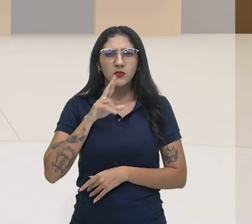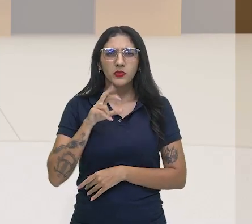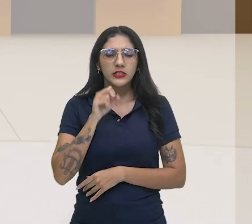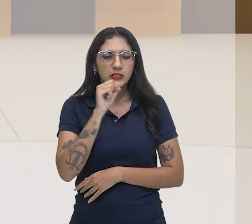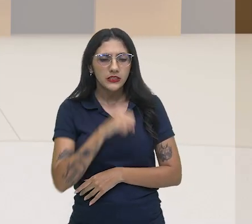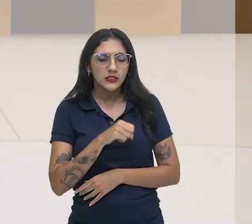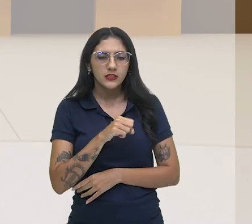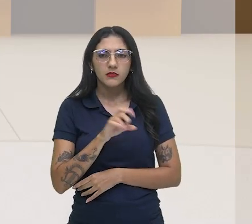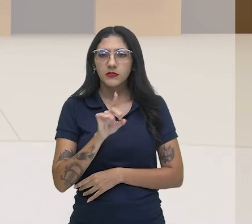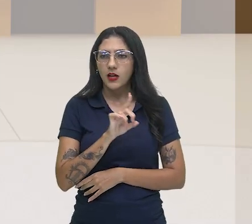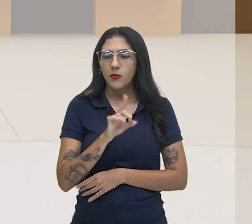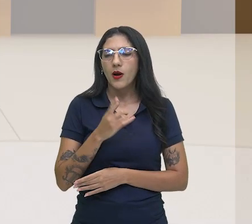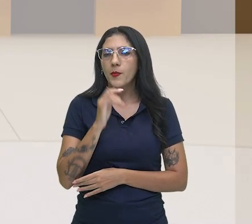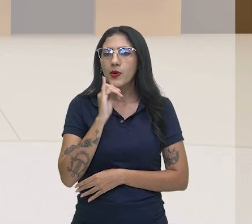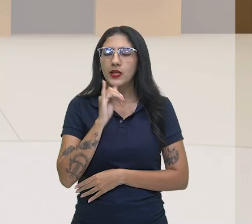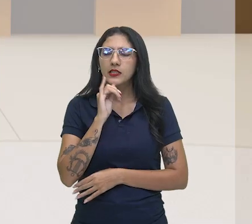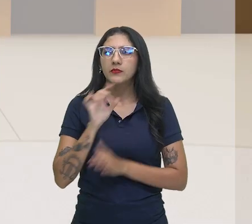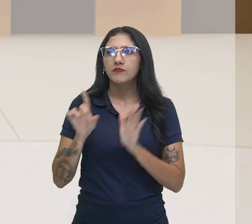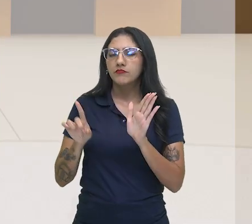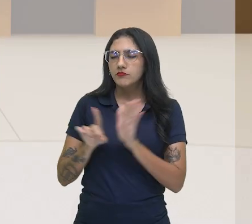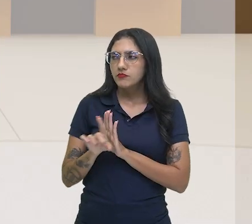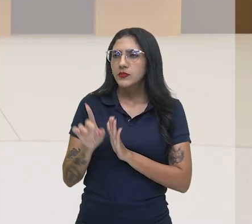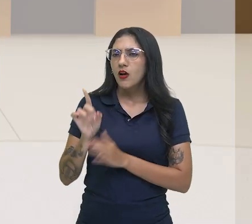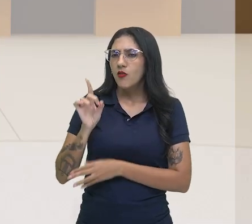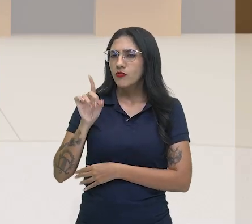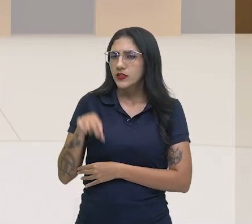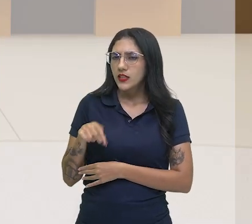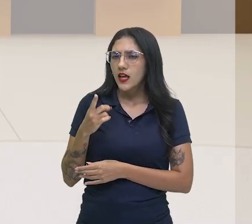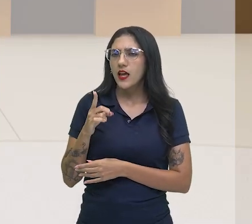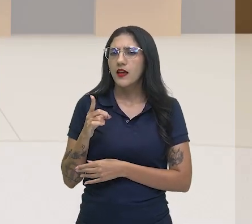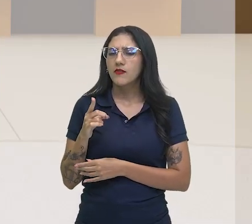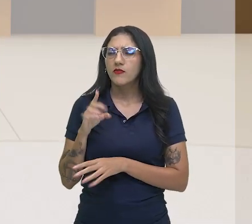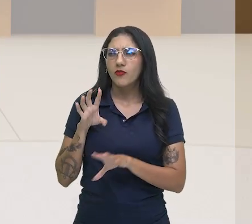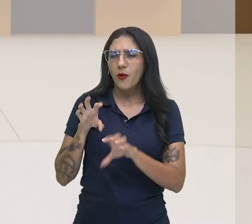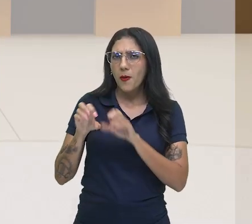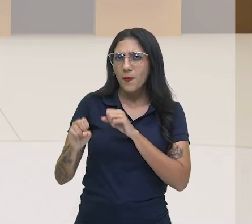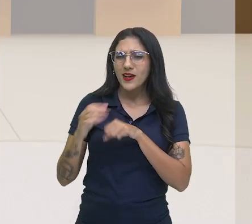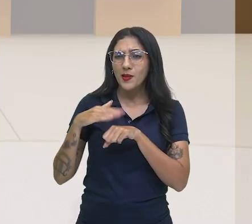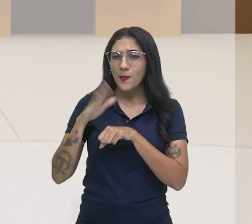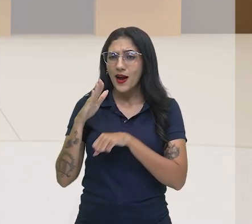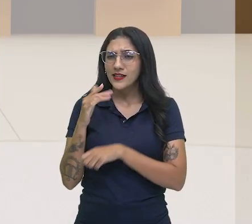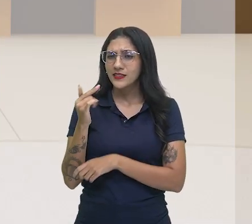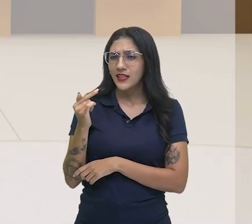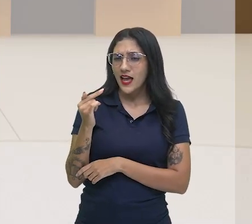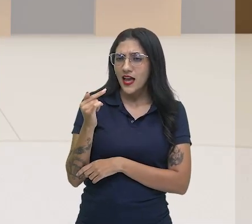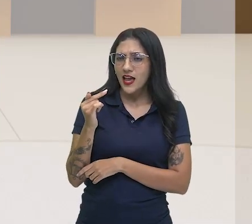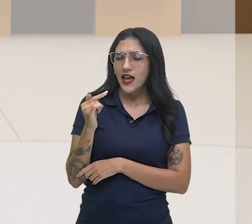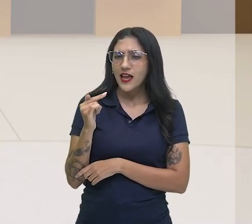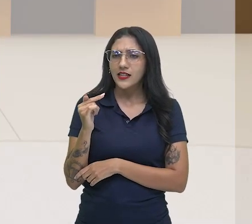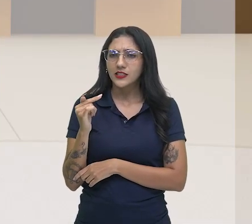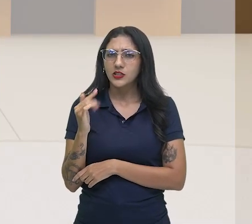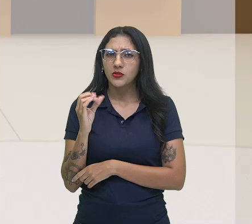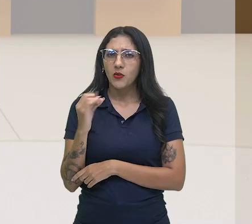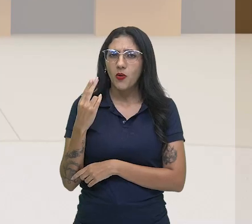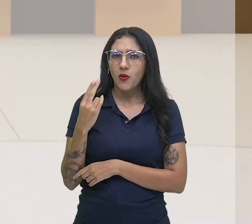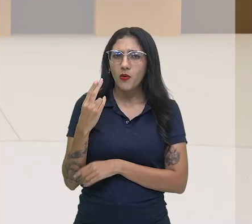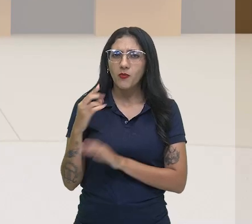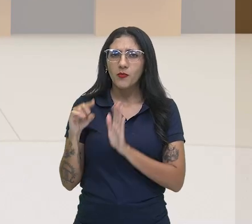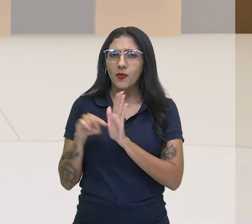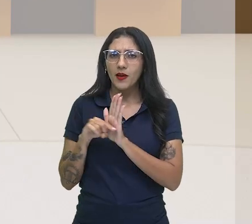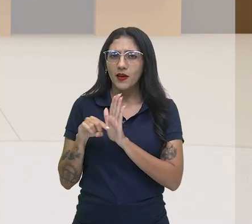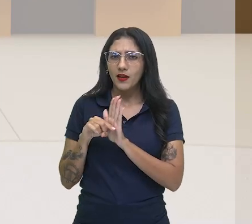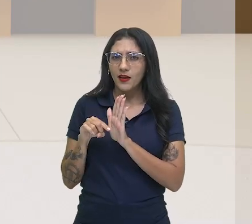ou não. Professora Marta, você é formada há mais de 7 anos, ou há mais de 10 anos, ou menos que isso?